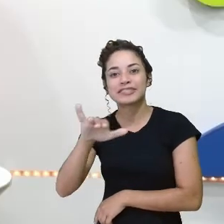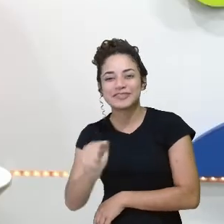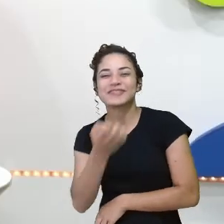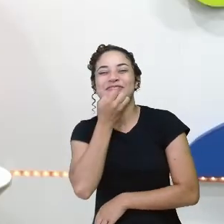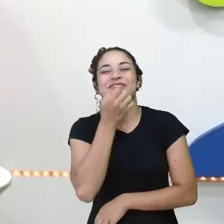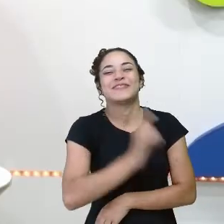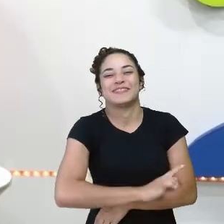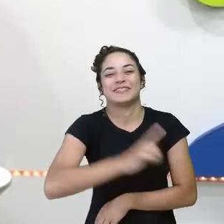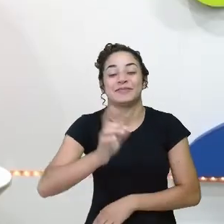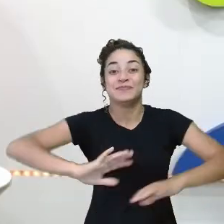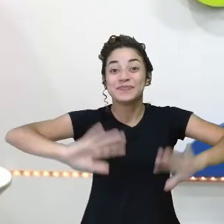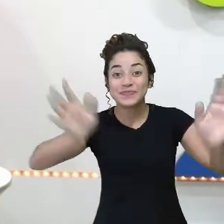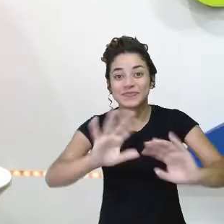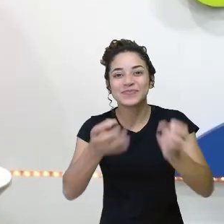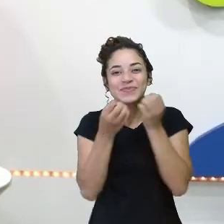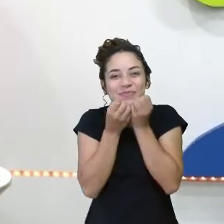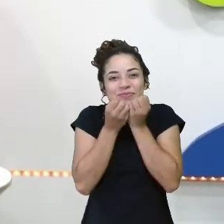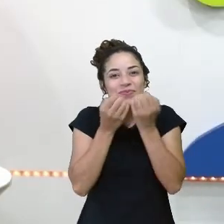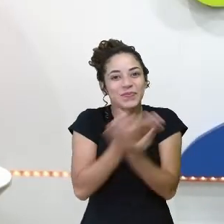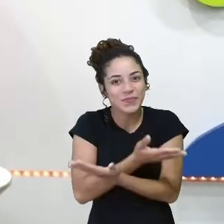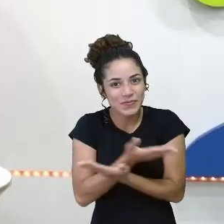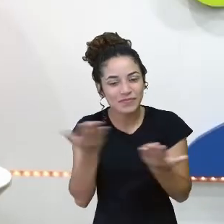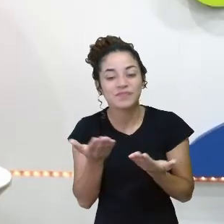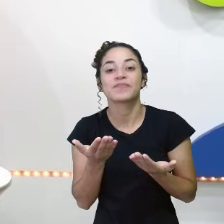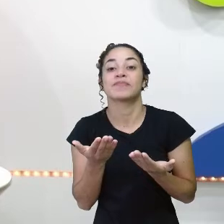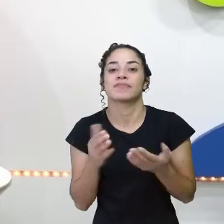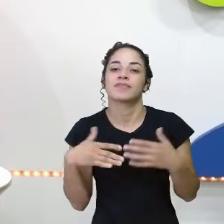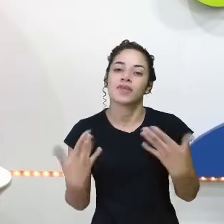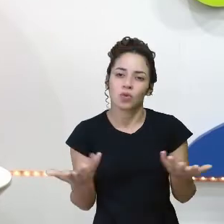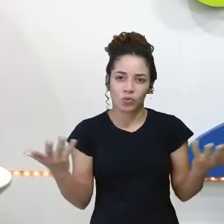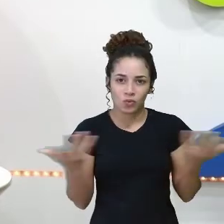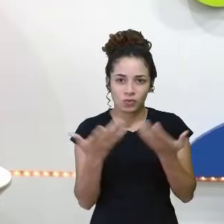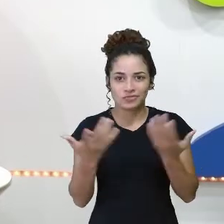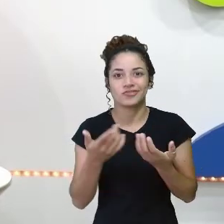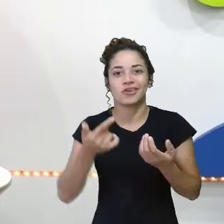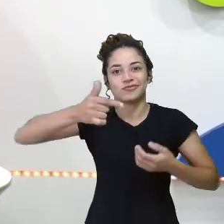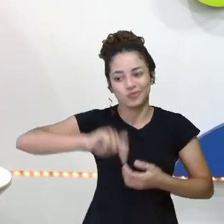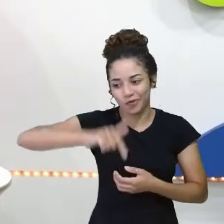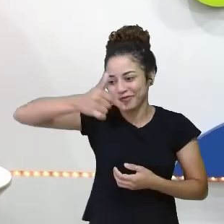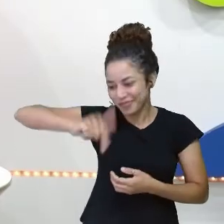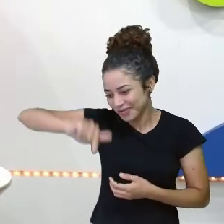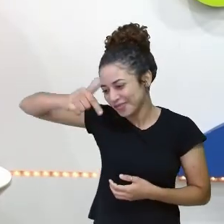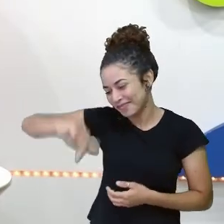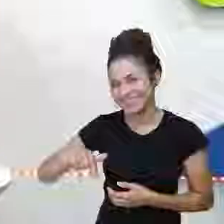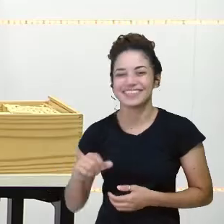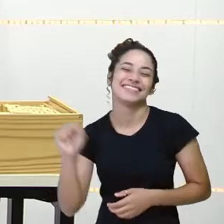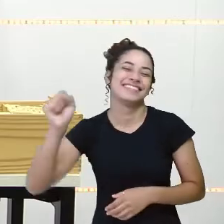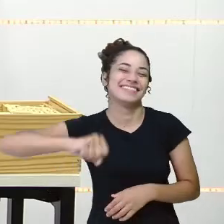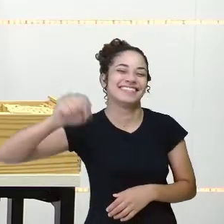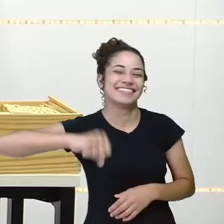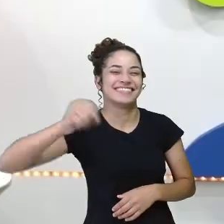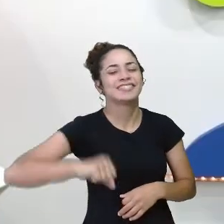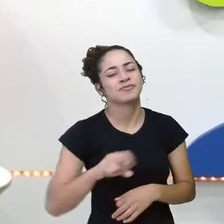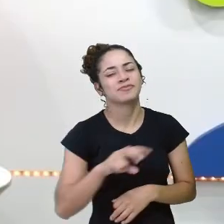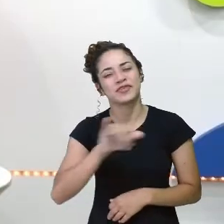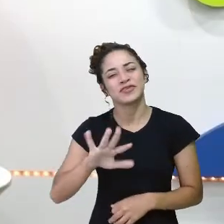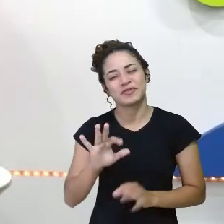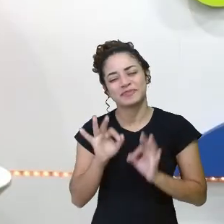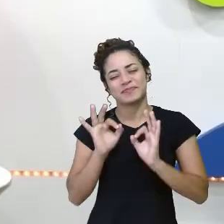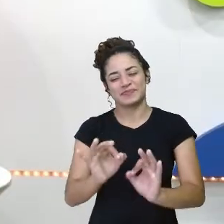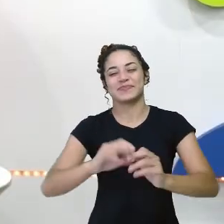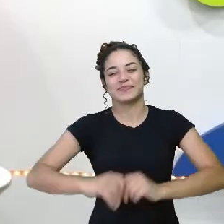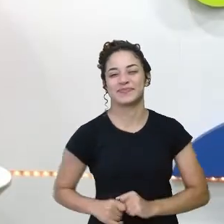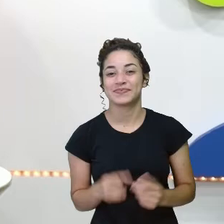Olá, professora Verônica, tudo bem? Você hoje está em dose dupla, é? Hoje foi repeteco. Mas vai dar certo. Vamos lá,